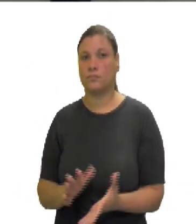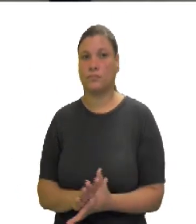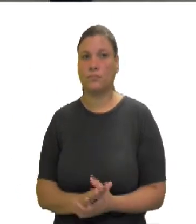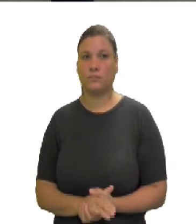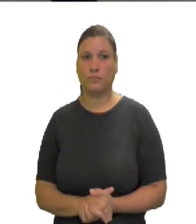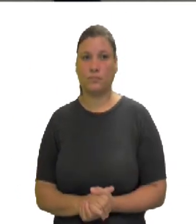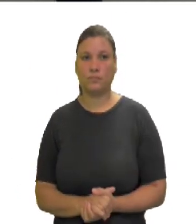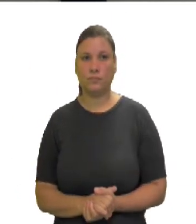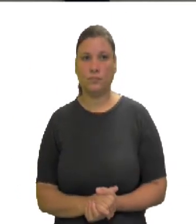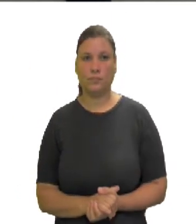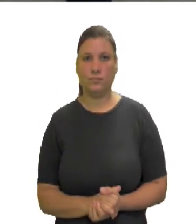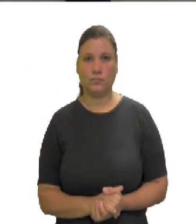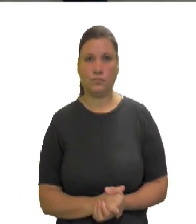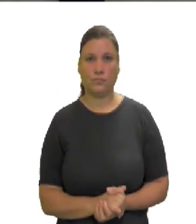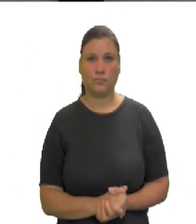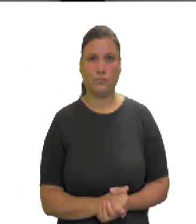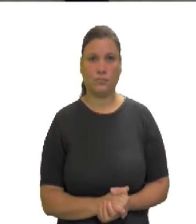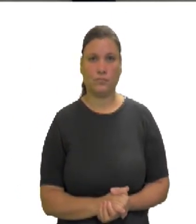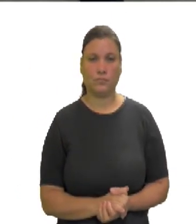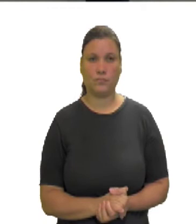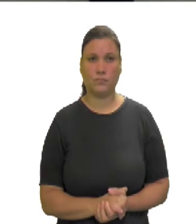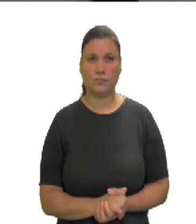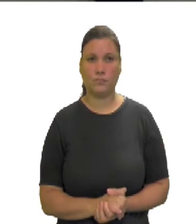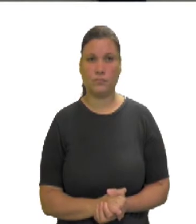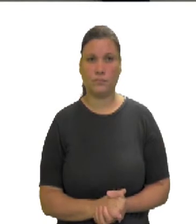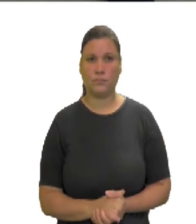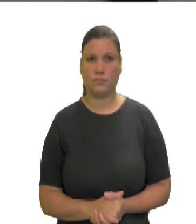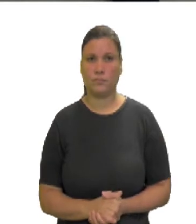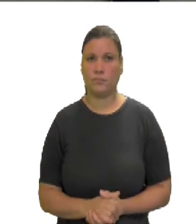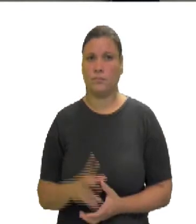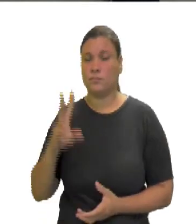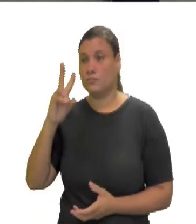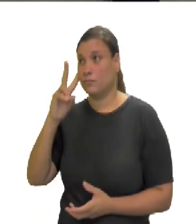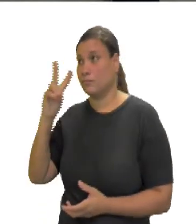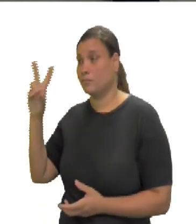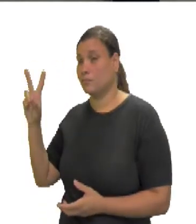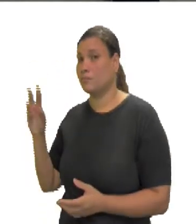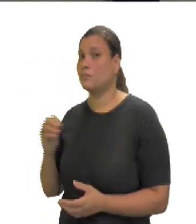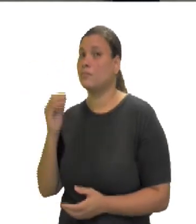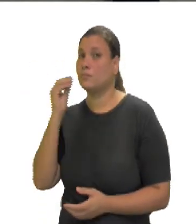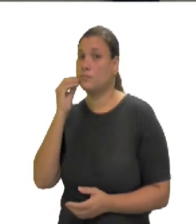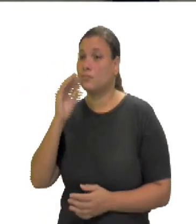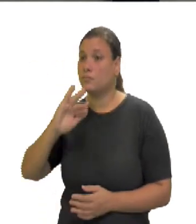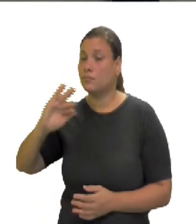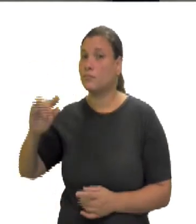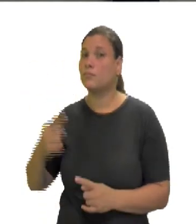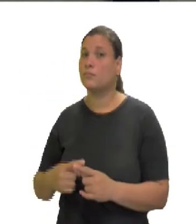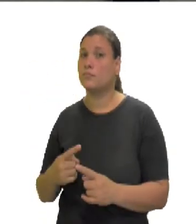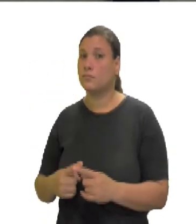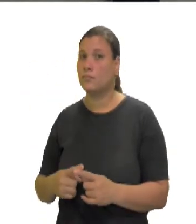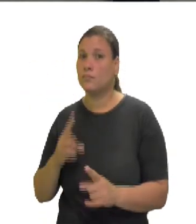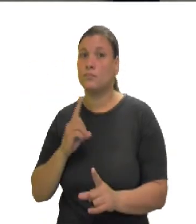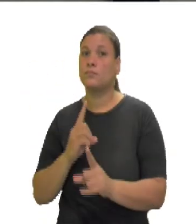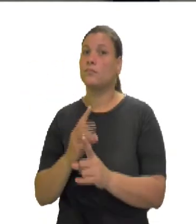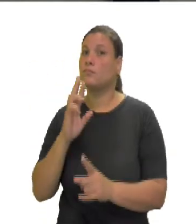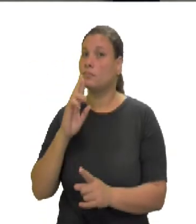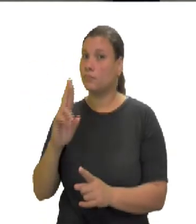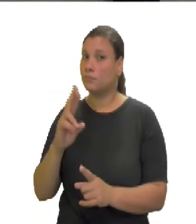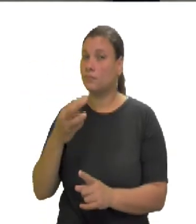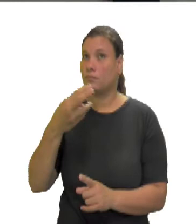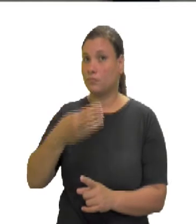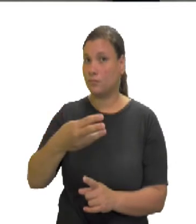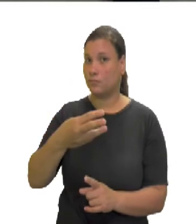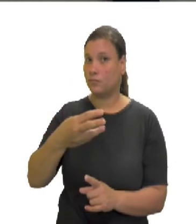Eu tenho 30 ao quadrado, 30 vezes 30, vejam, 30 vezes 30,